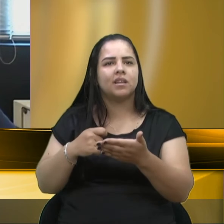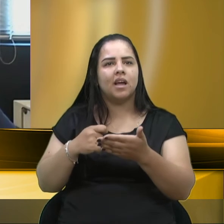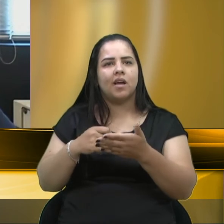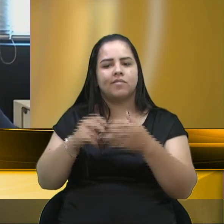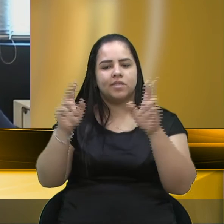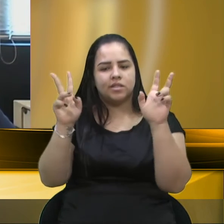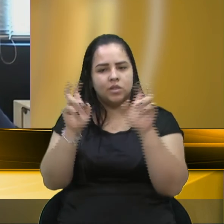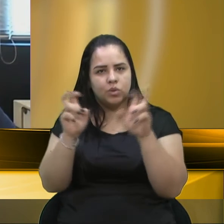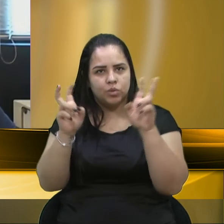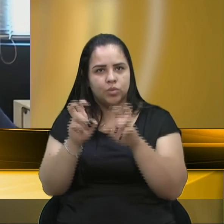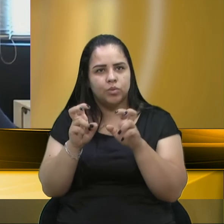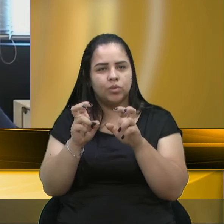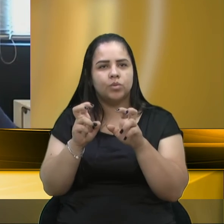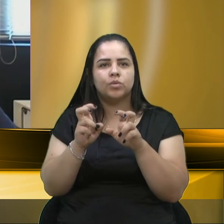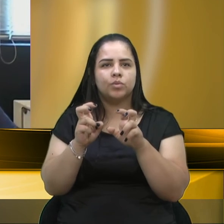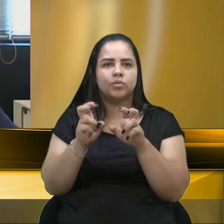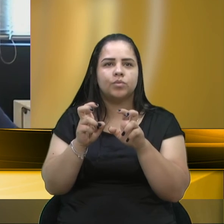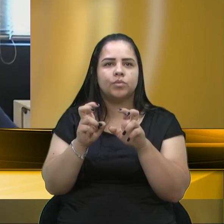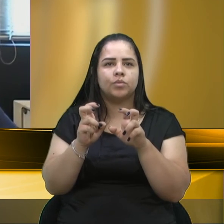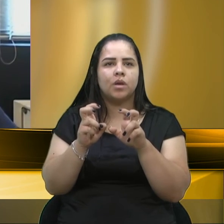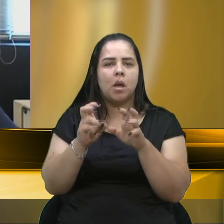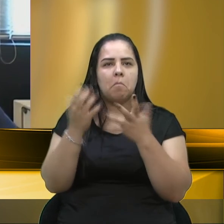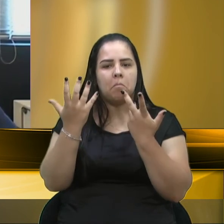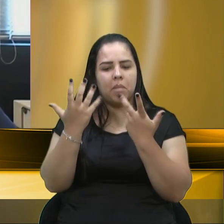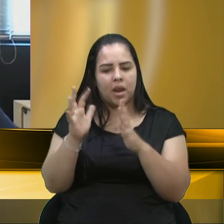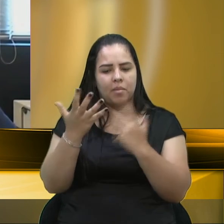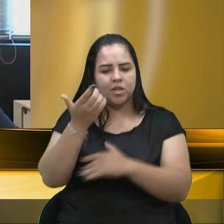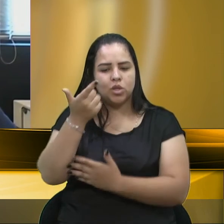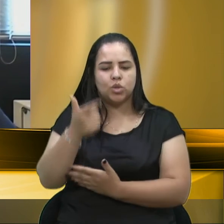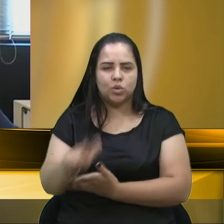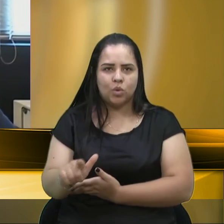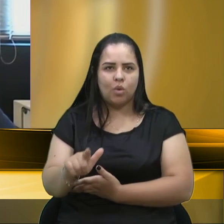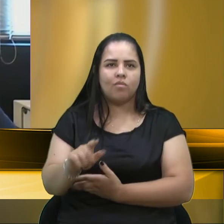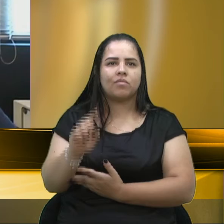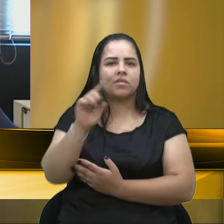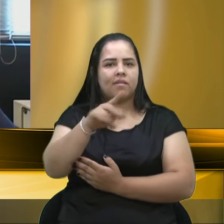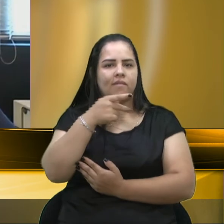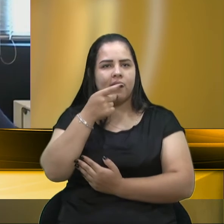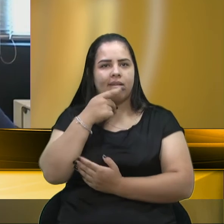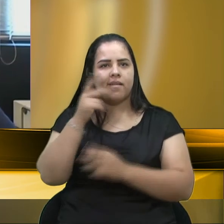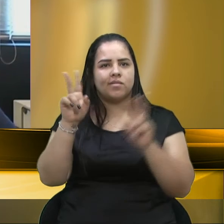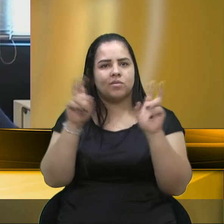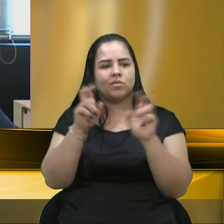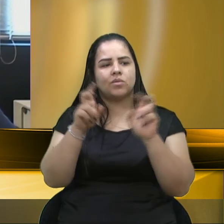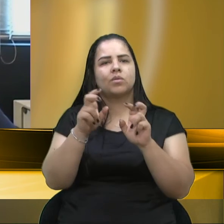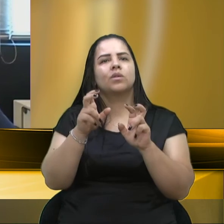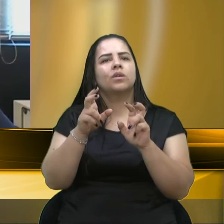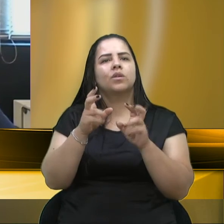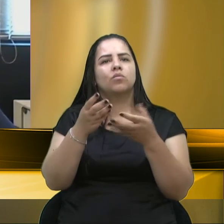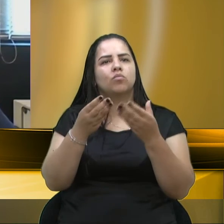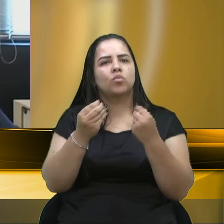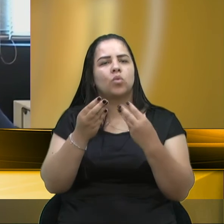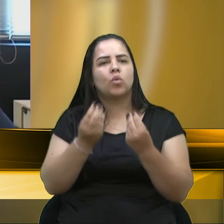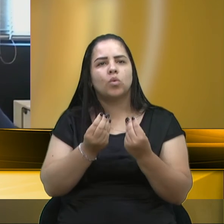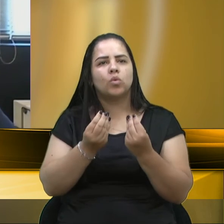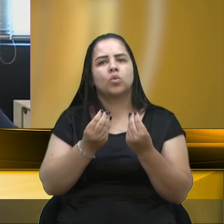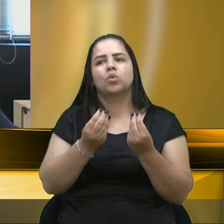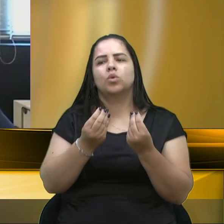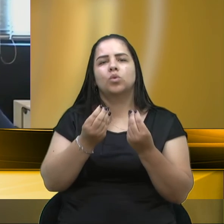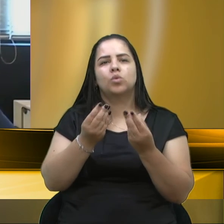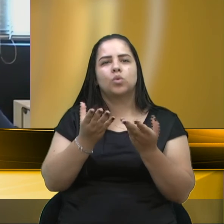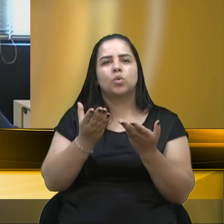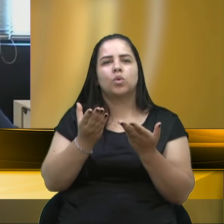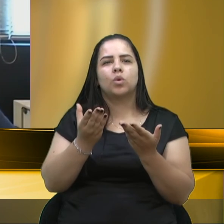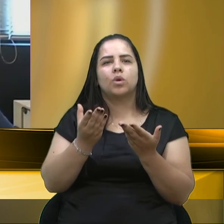essa pauta. Então, parabéns mais uma vez pela abordagem e com muita propriedade por você e pela